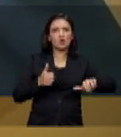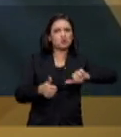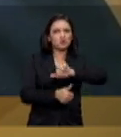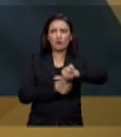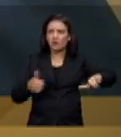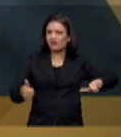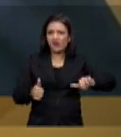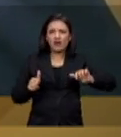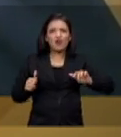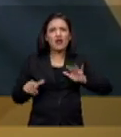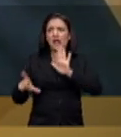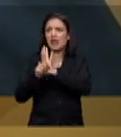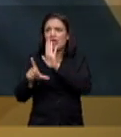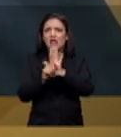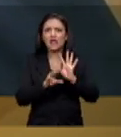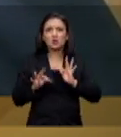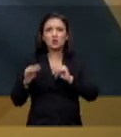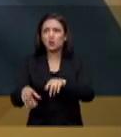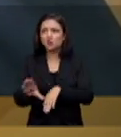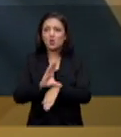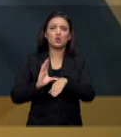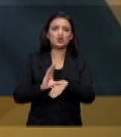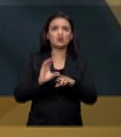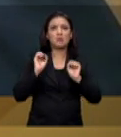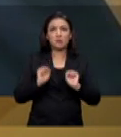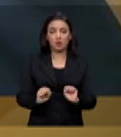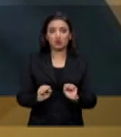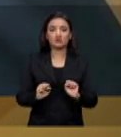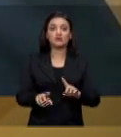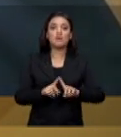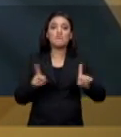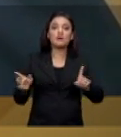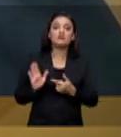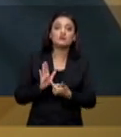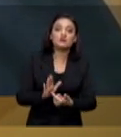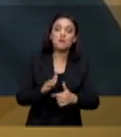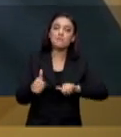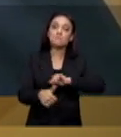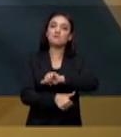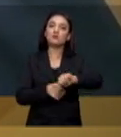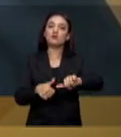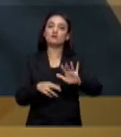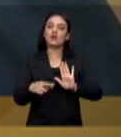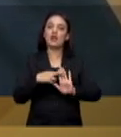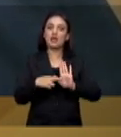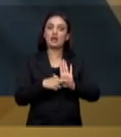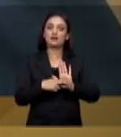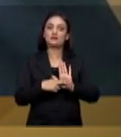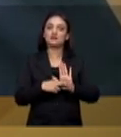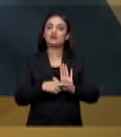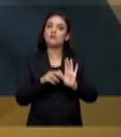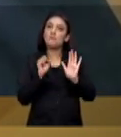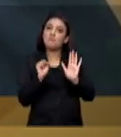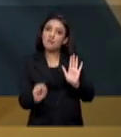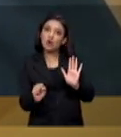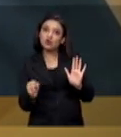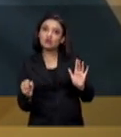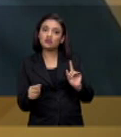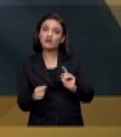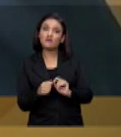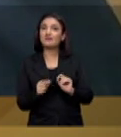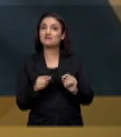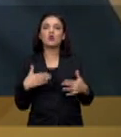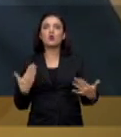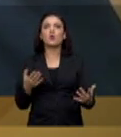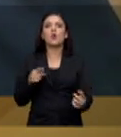Constituição, reflita que mudanças normativas poderiam ter sido feitas ou possam vir a ser feitas para